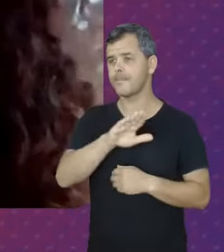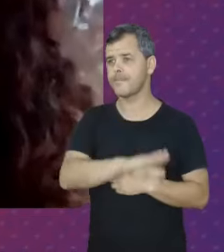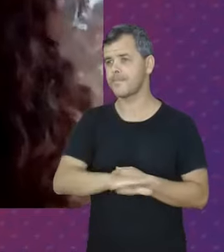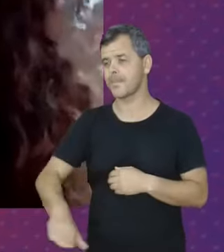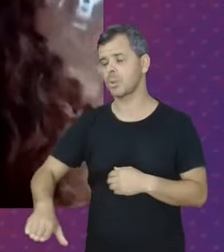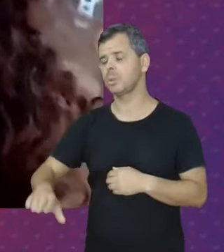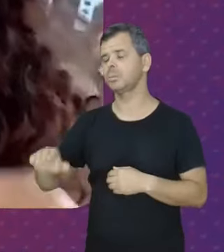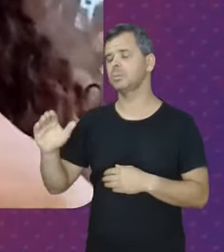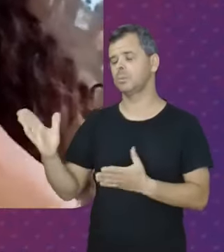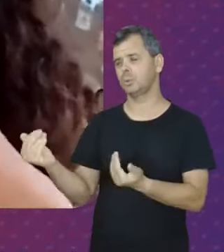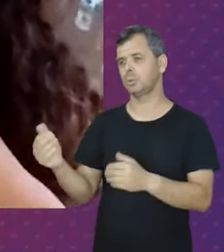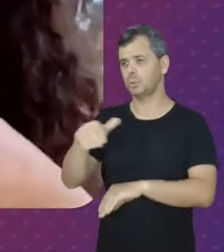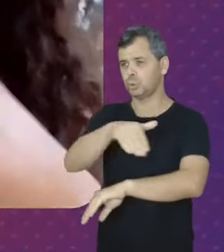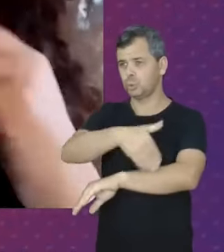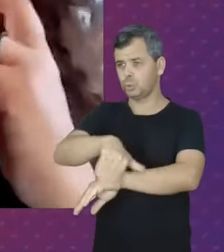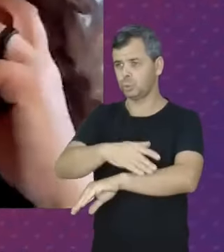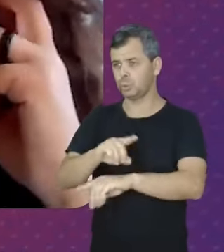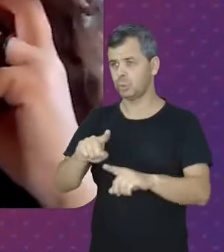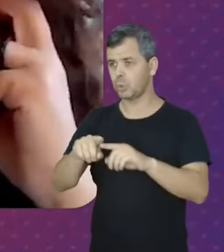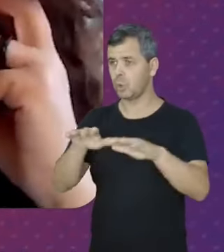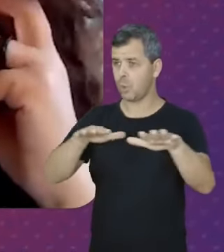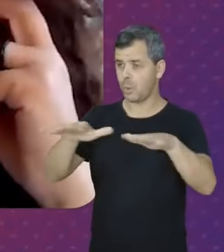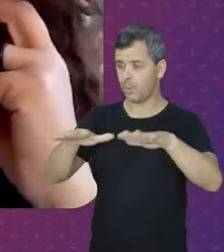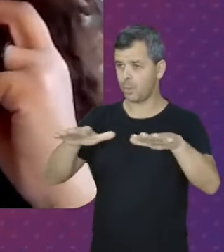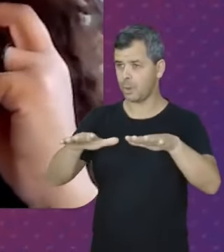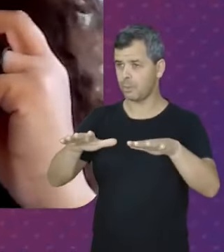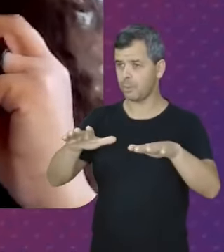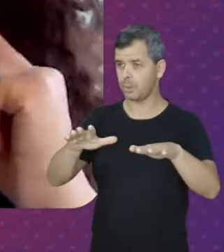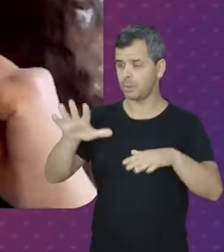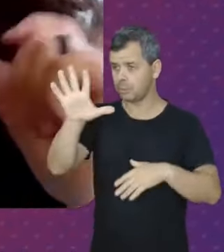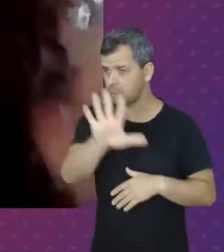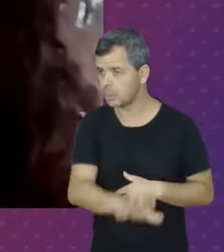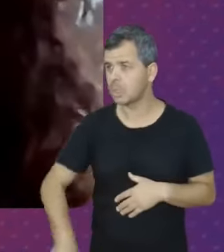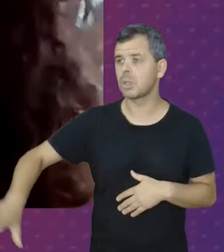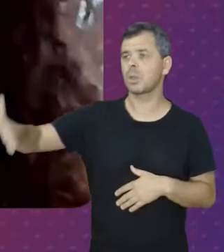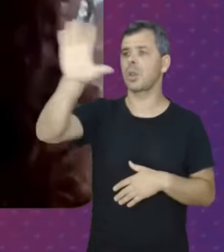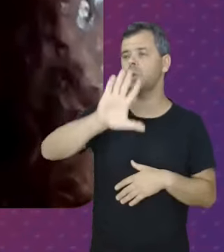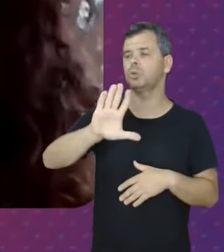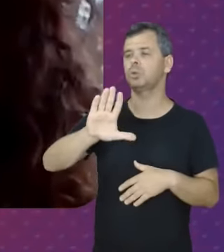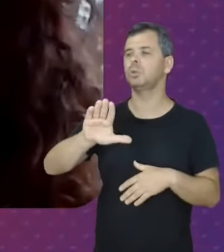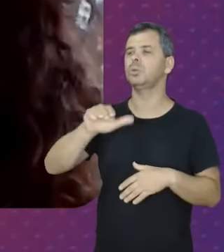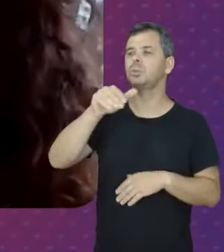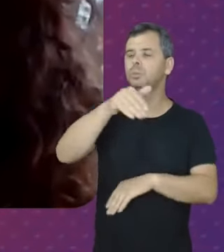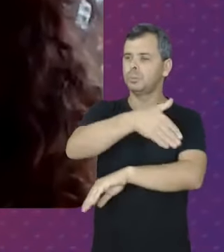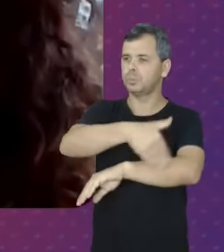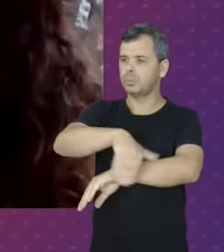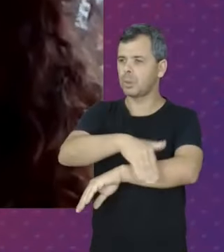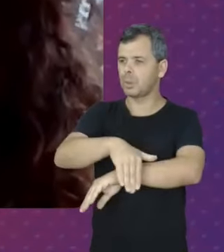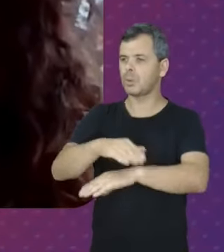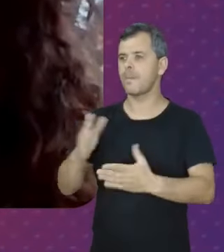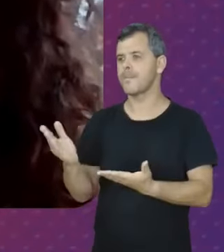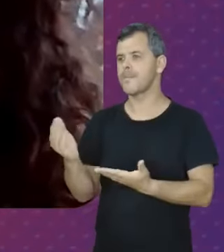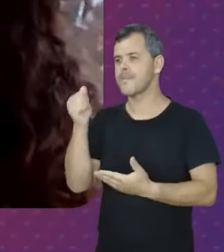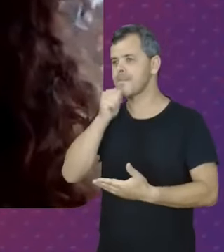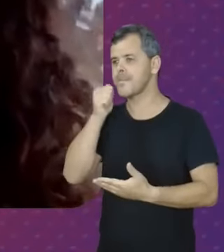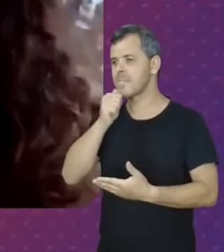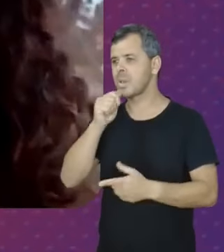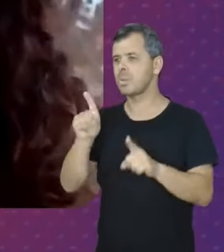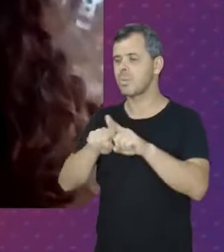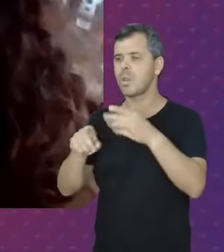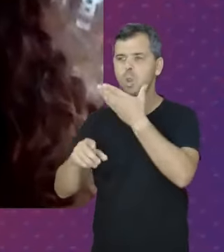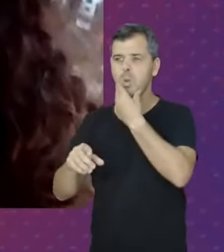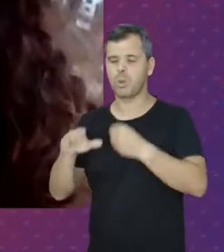Rua, sou do Movimento Nacional de Meninos e Meninas de Rua. A gente atua há algum